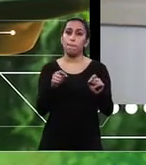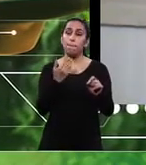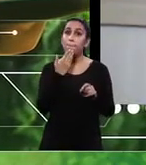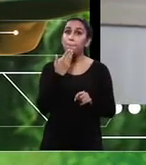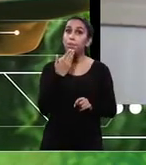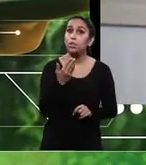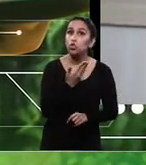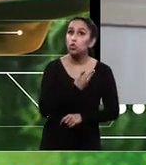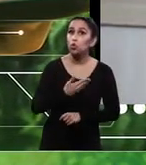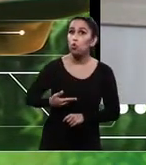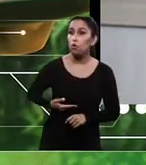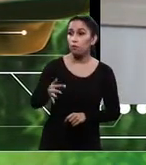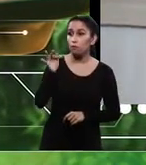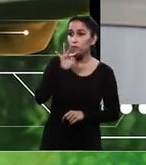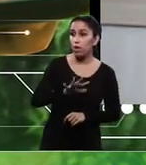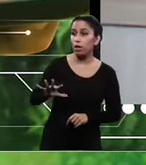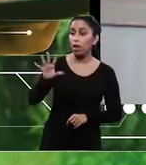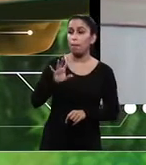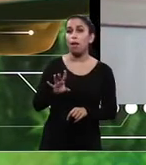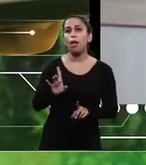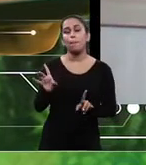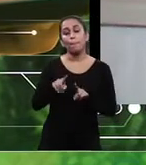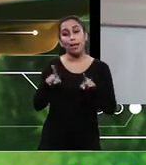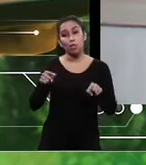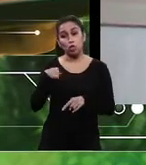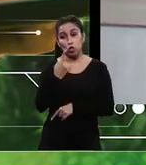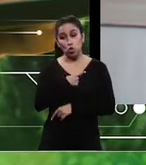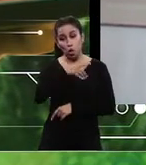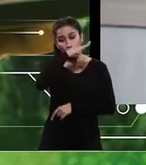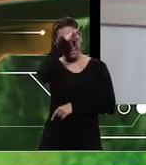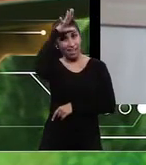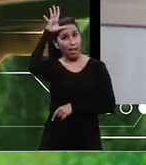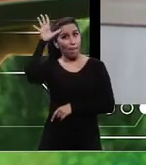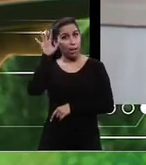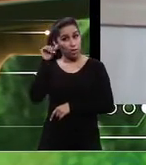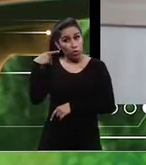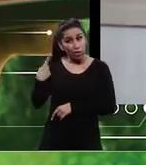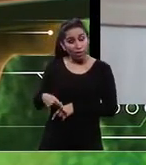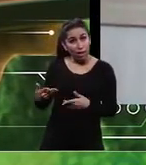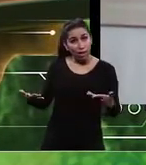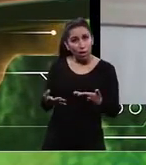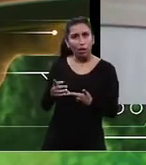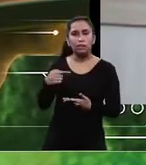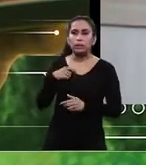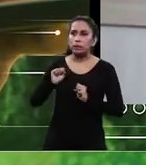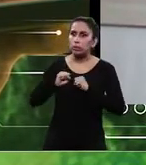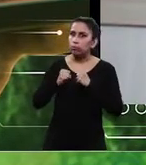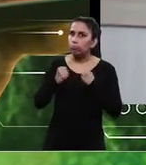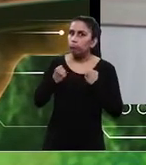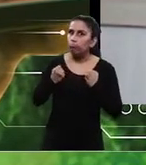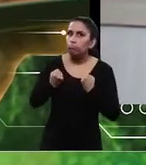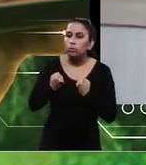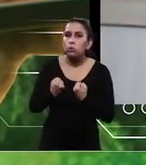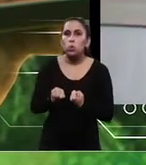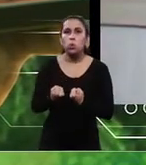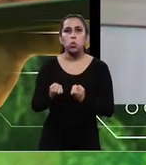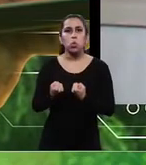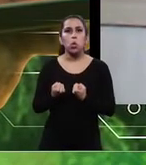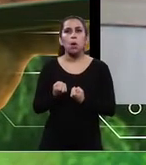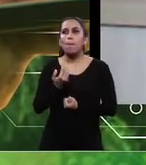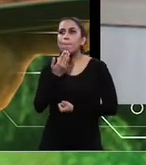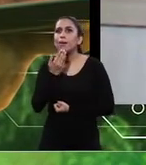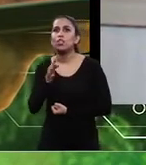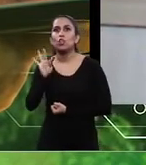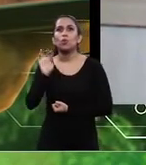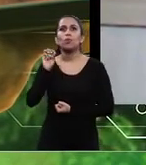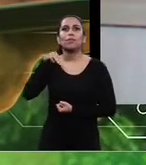nós, aqui na Amazônia, recentemente fizemos um esforço muito grande para divulgarmos o tambaqui da